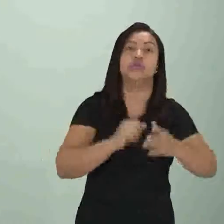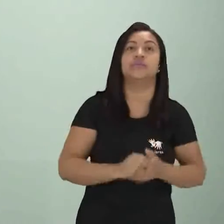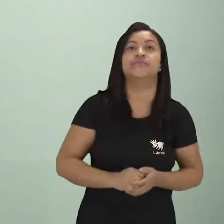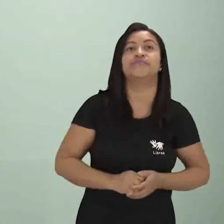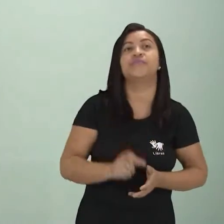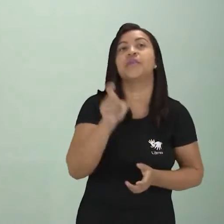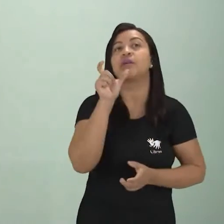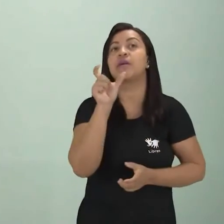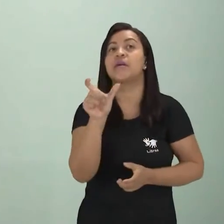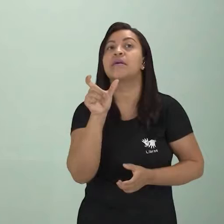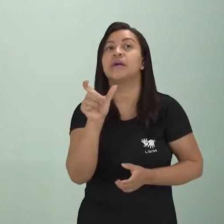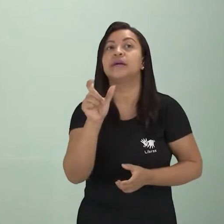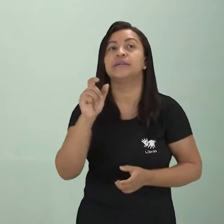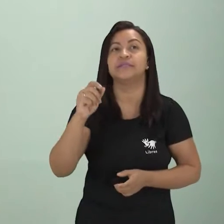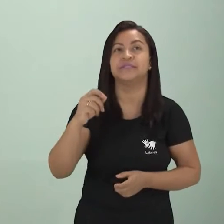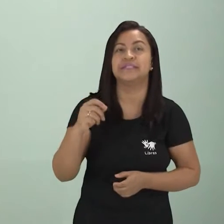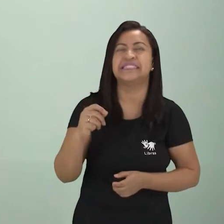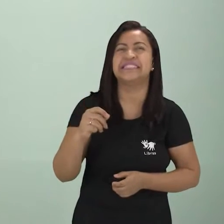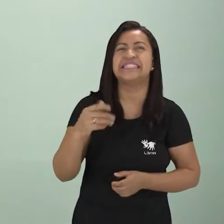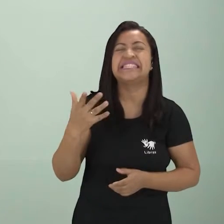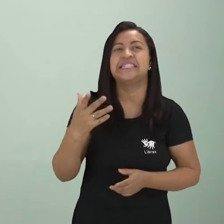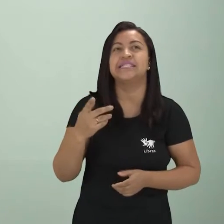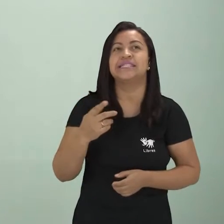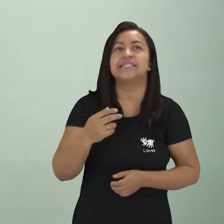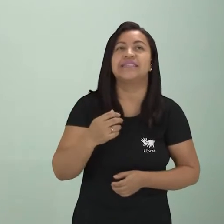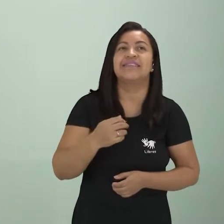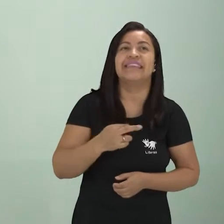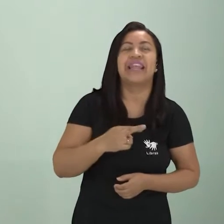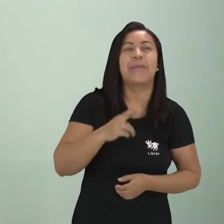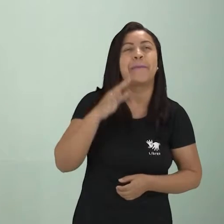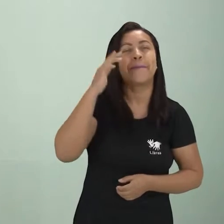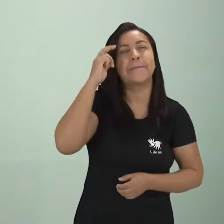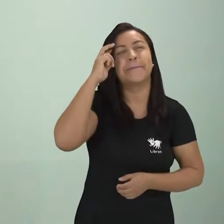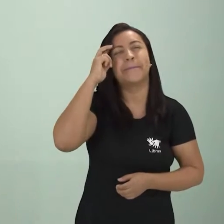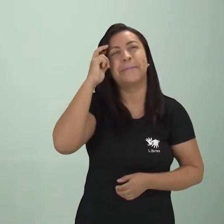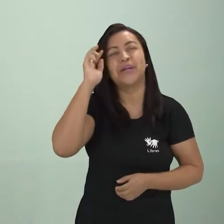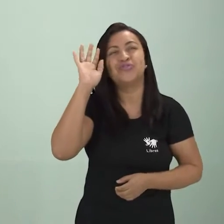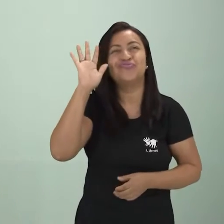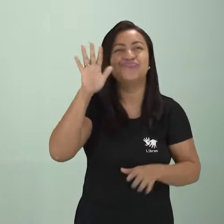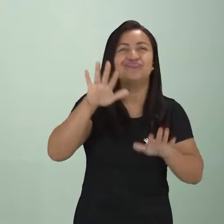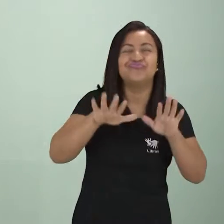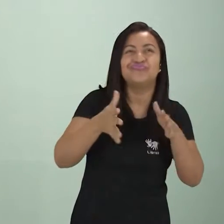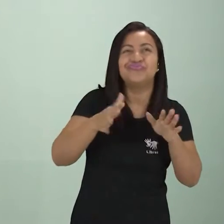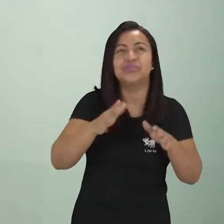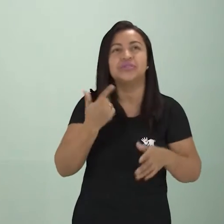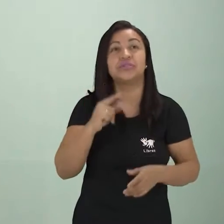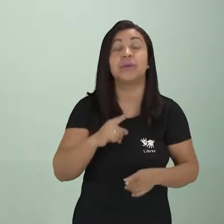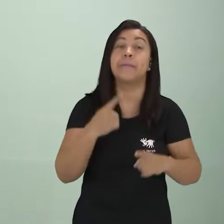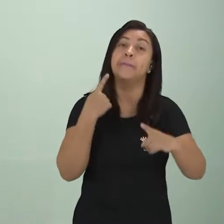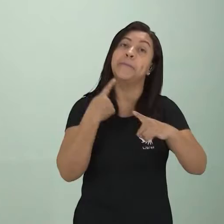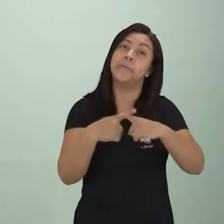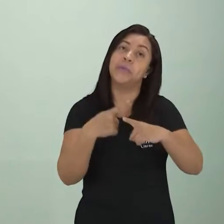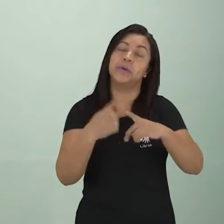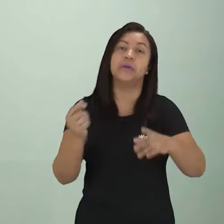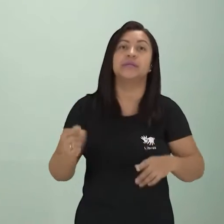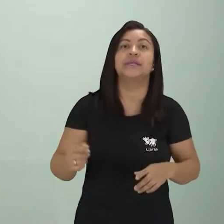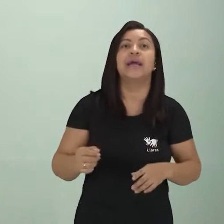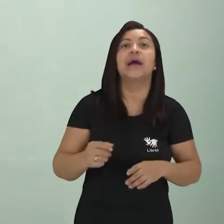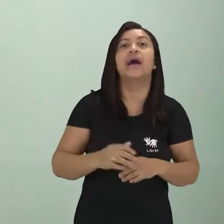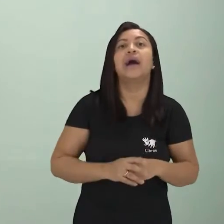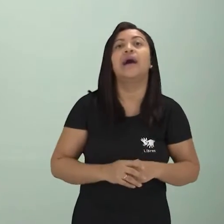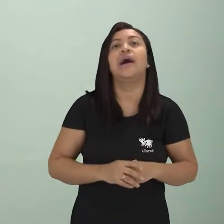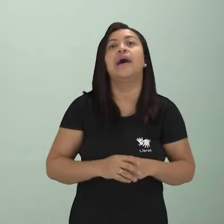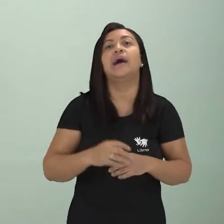aí, perpendicular, já torna o nosso problema um pouquinho mais complicado, porque não está na mesma direção a intensidade